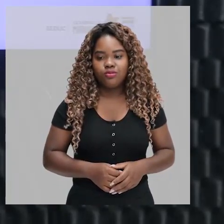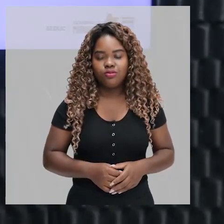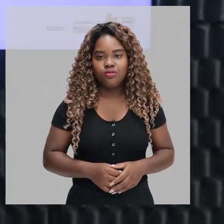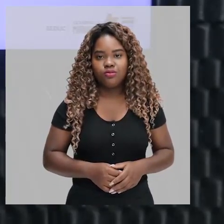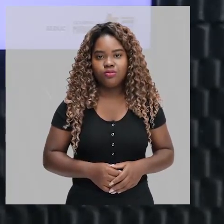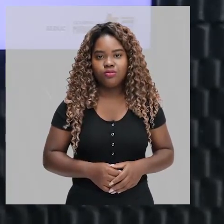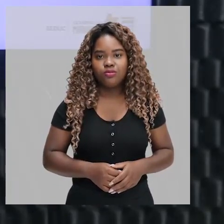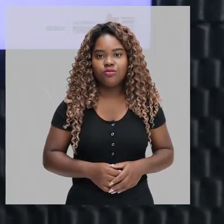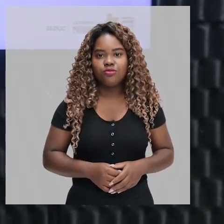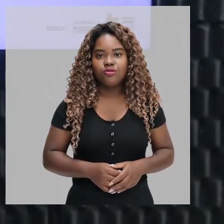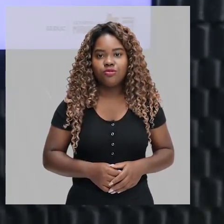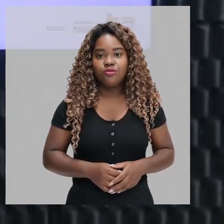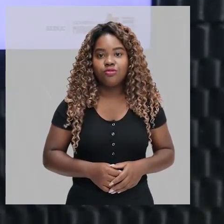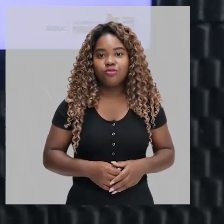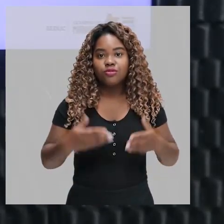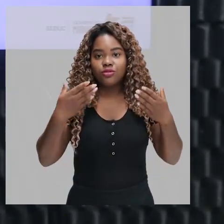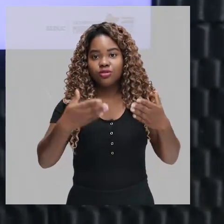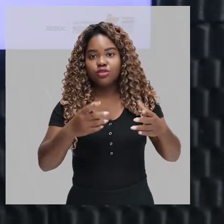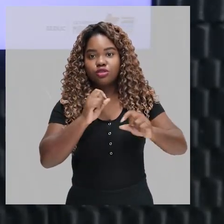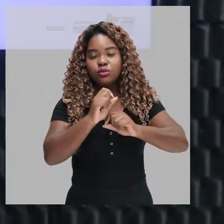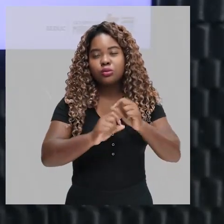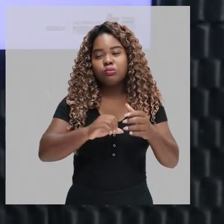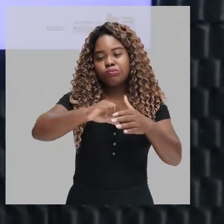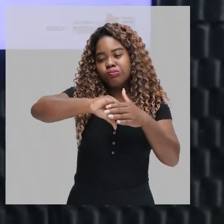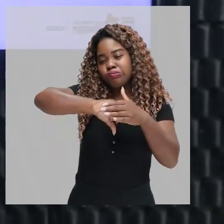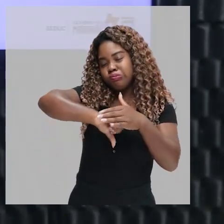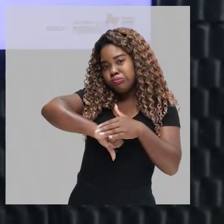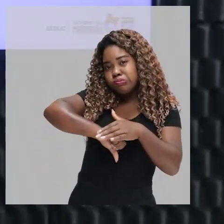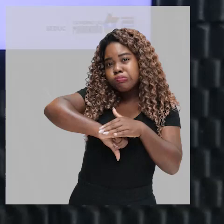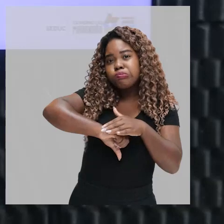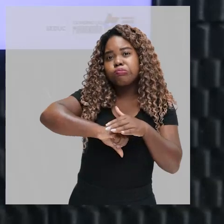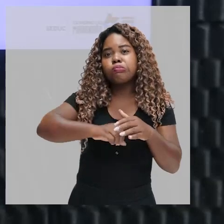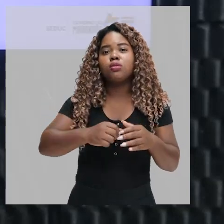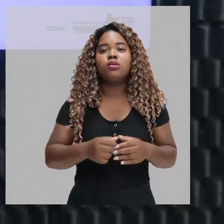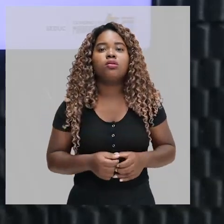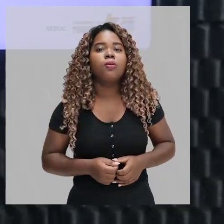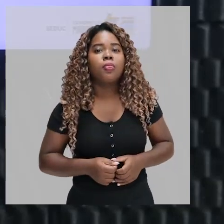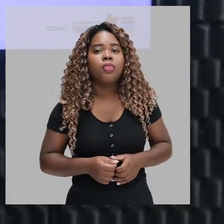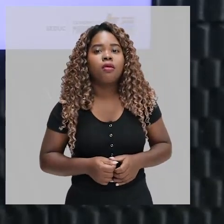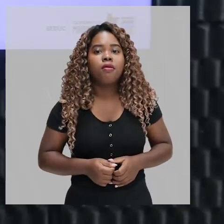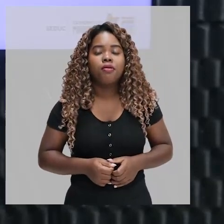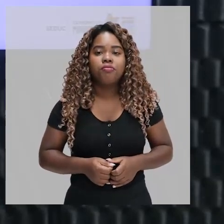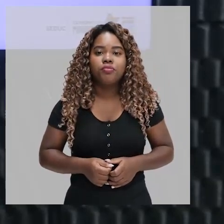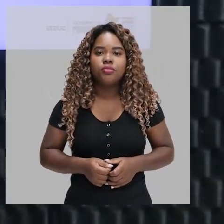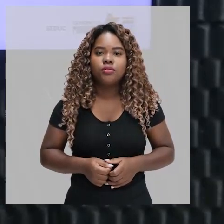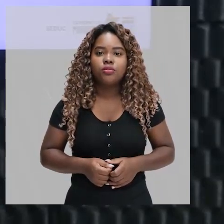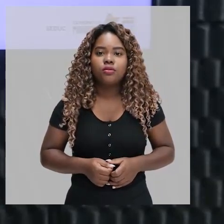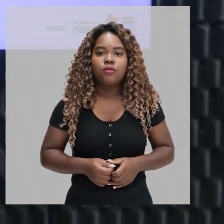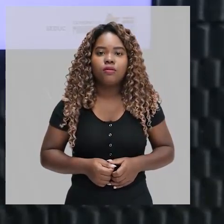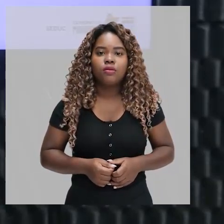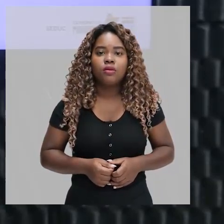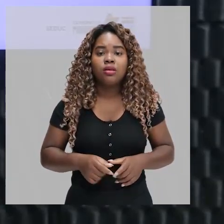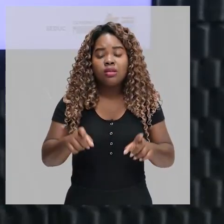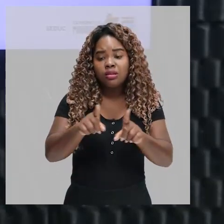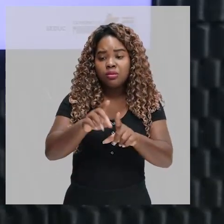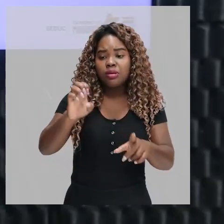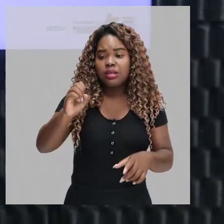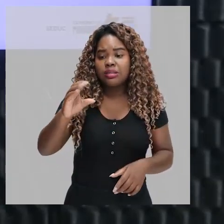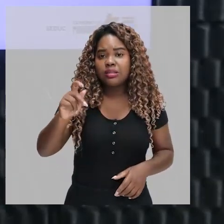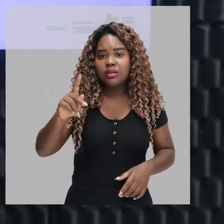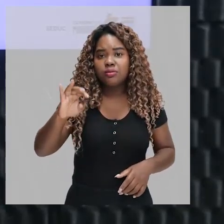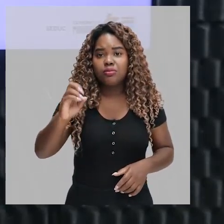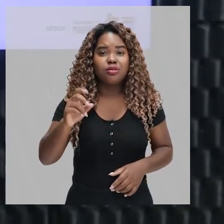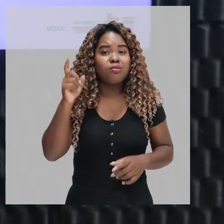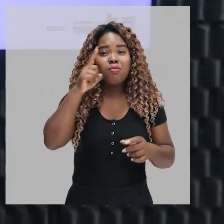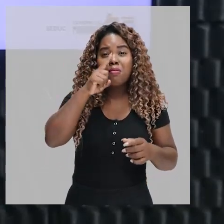finalizei os slides voltados pessimismo e essa e essa esse capítulo gente é muito